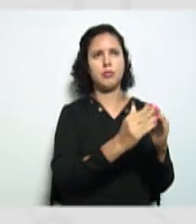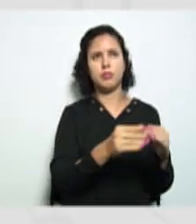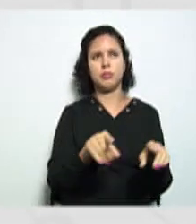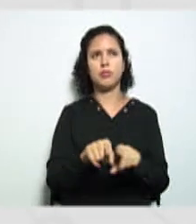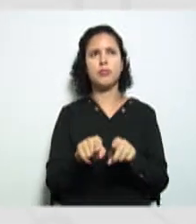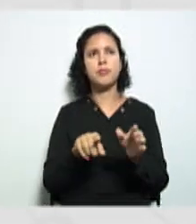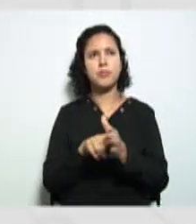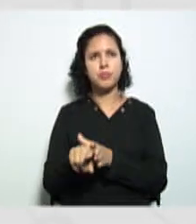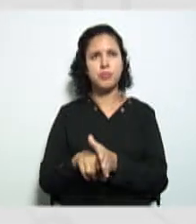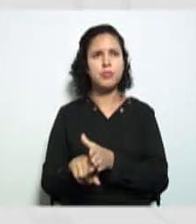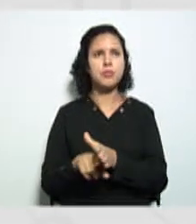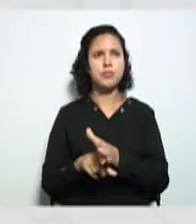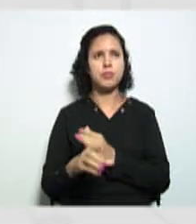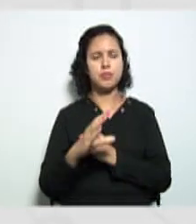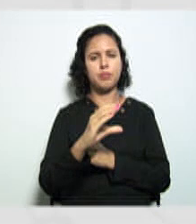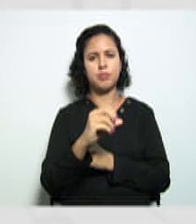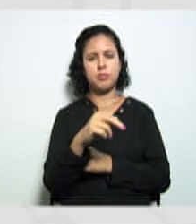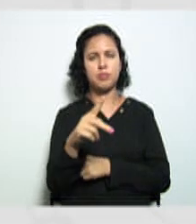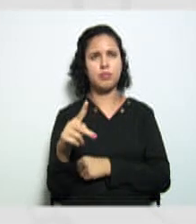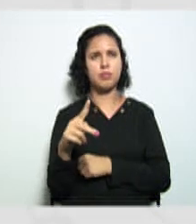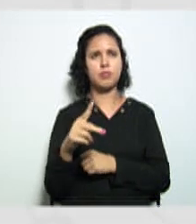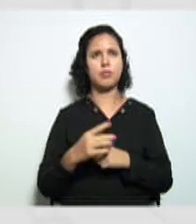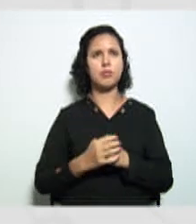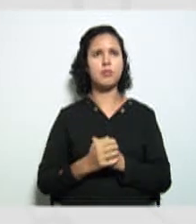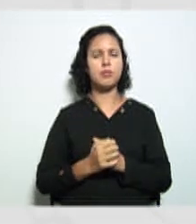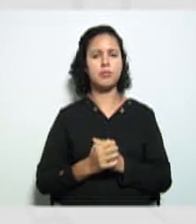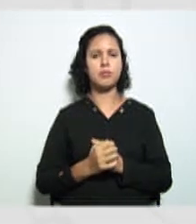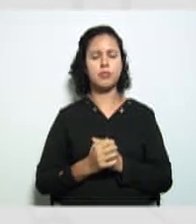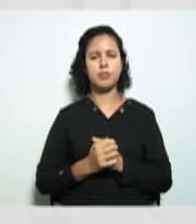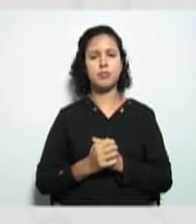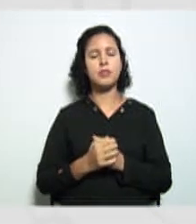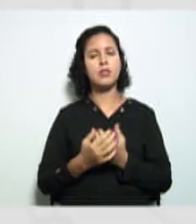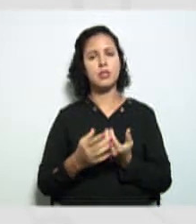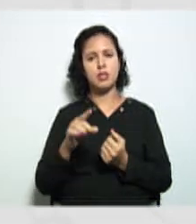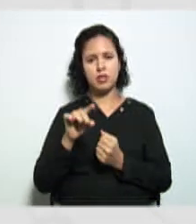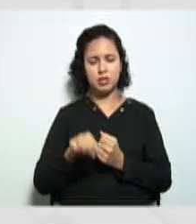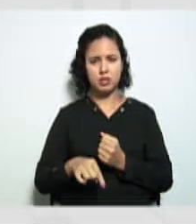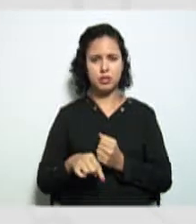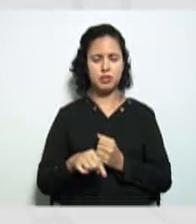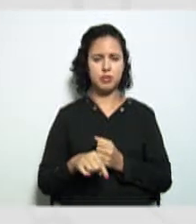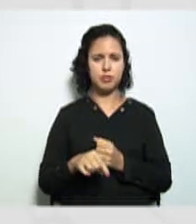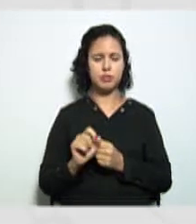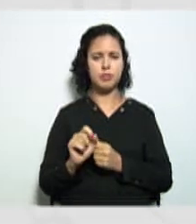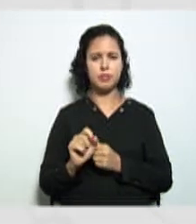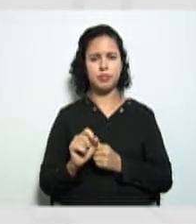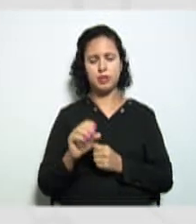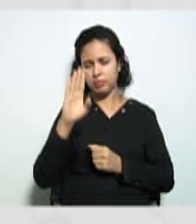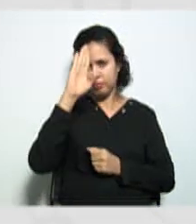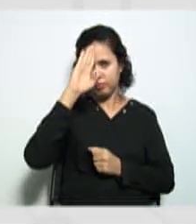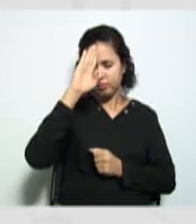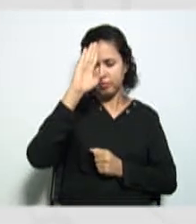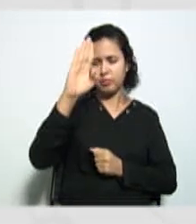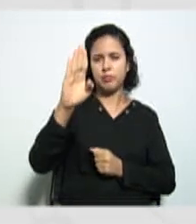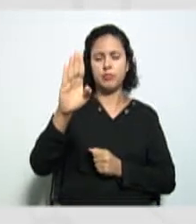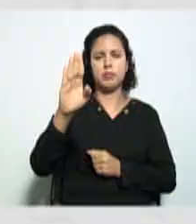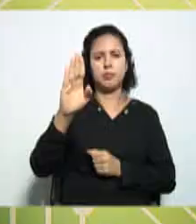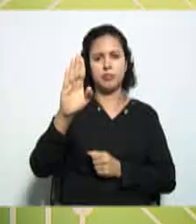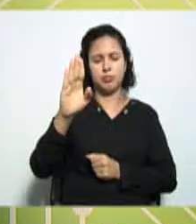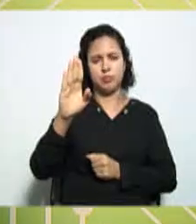executar pesquisas em cooperativismo. Essas daí são as